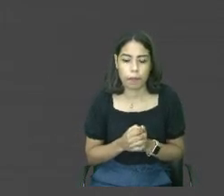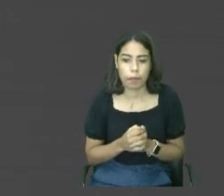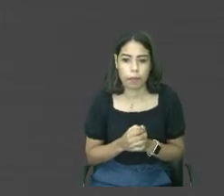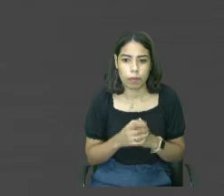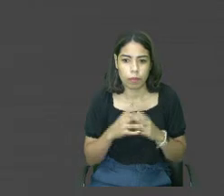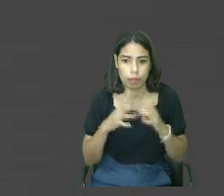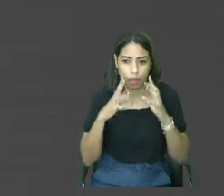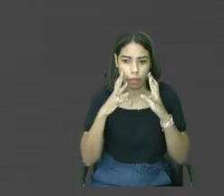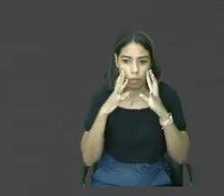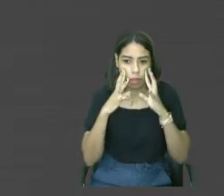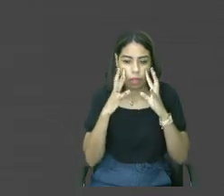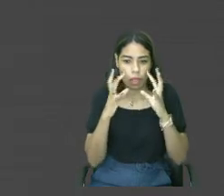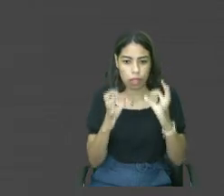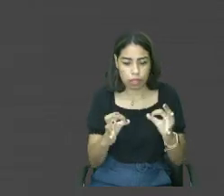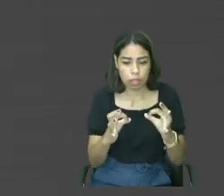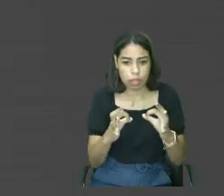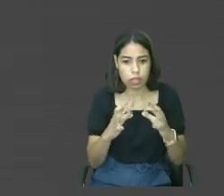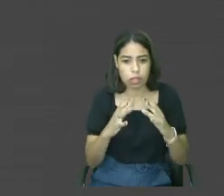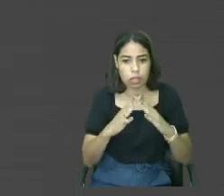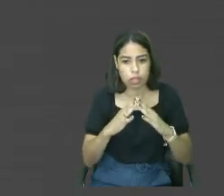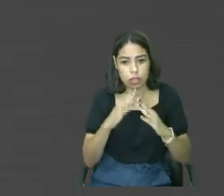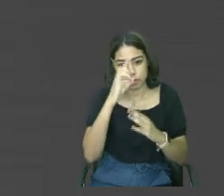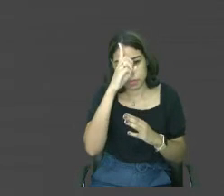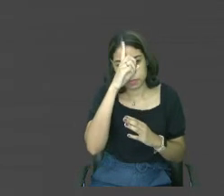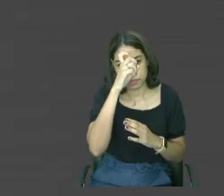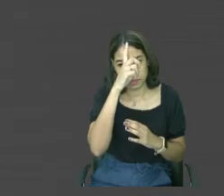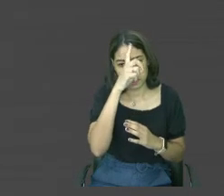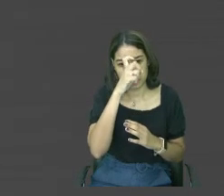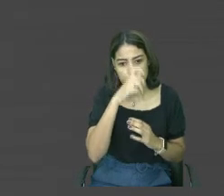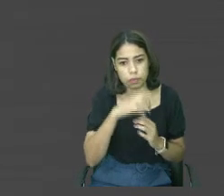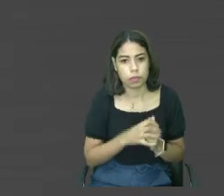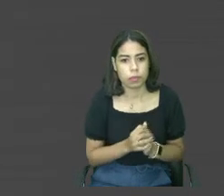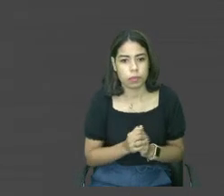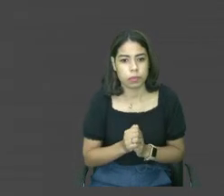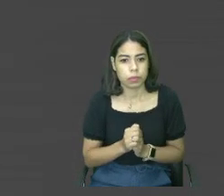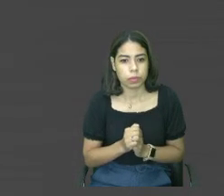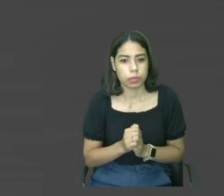E a gente passa a falar da atenção hospitalar.